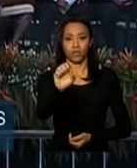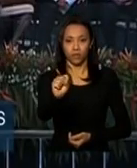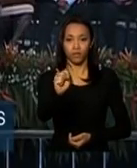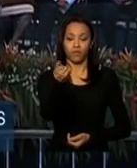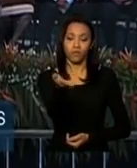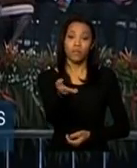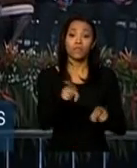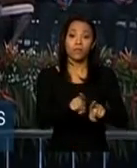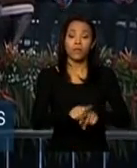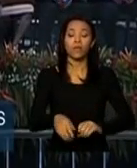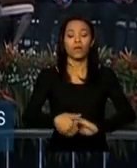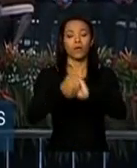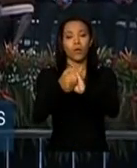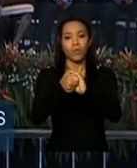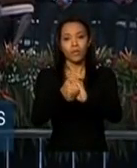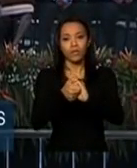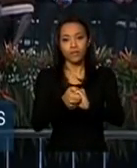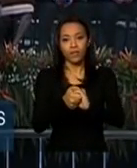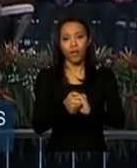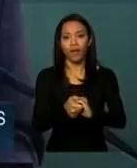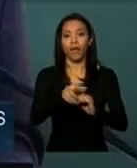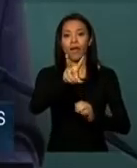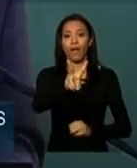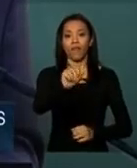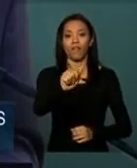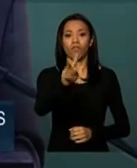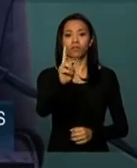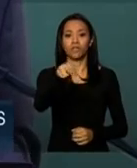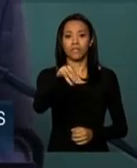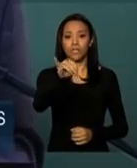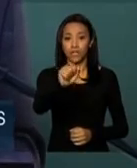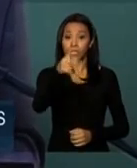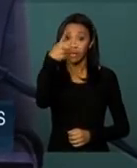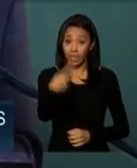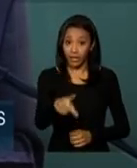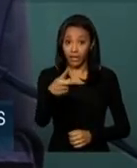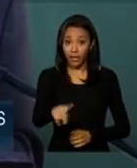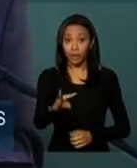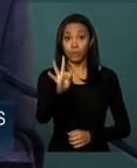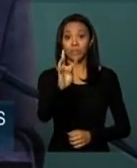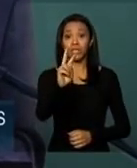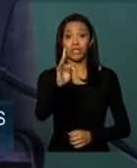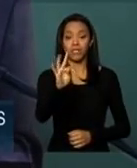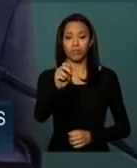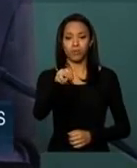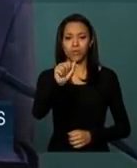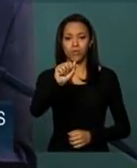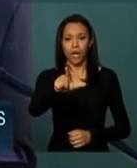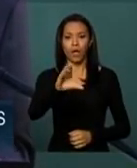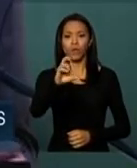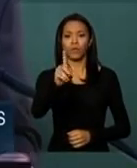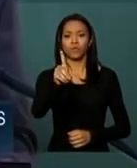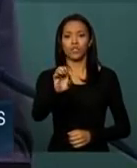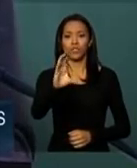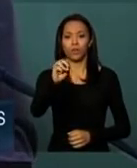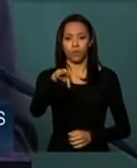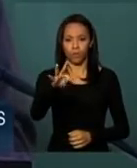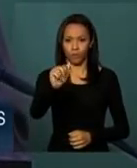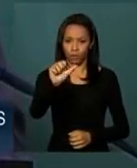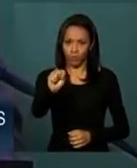cumprimentar a senhora Valtânia Alvarenga, presidente do Tribunal de Contas do Estado do Piauí, cumprimentar a Júlio